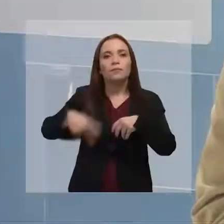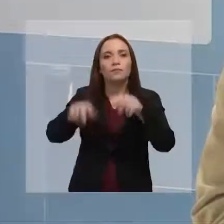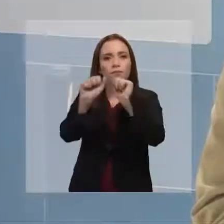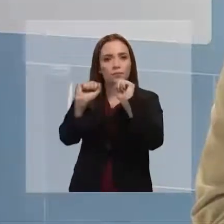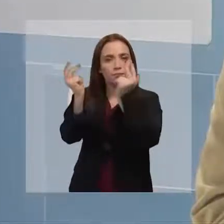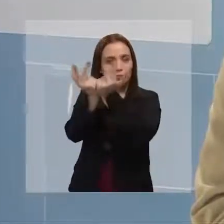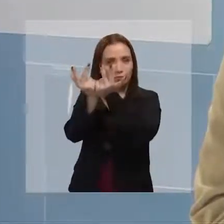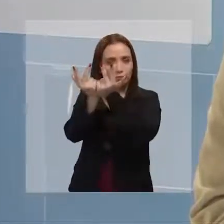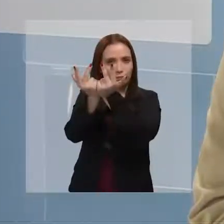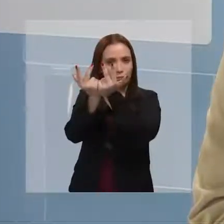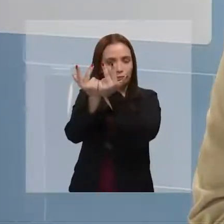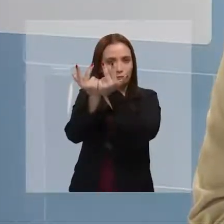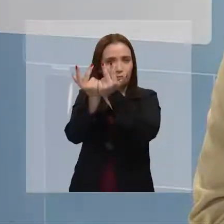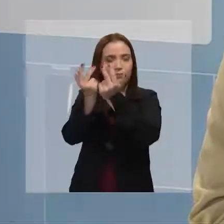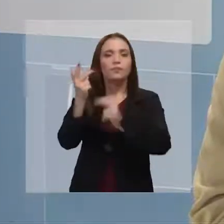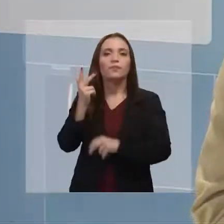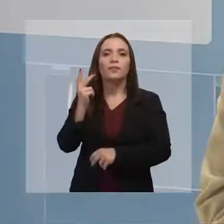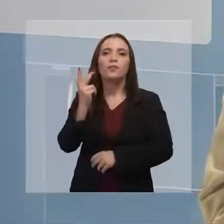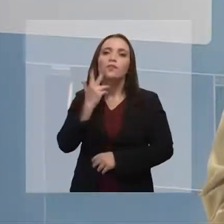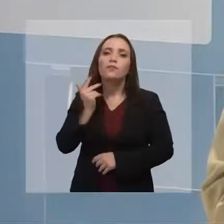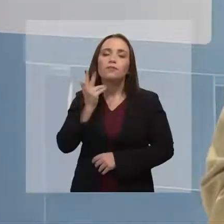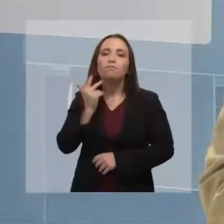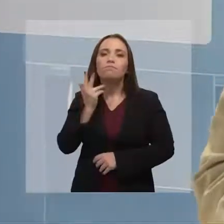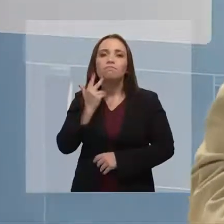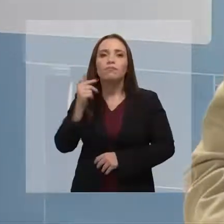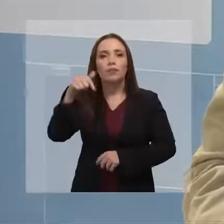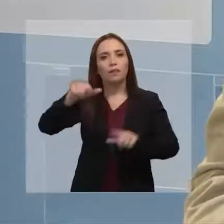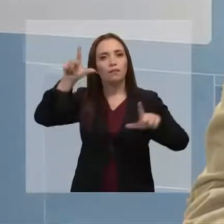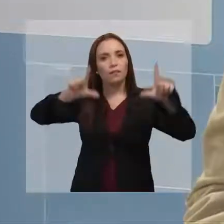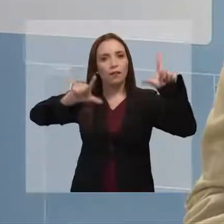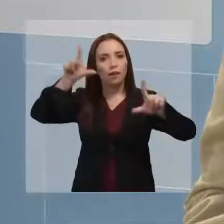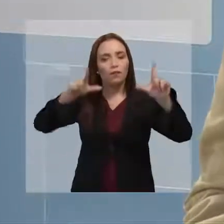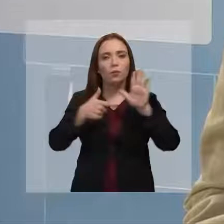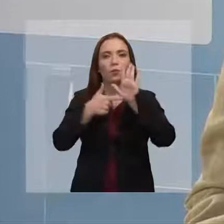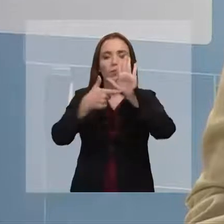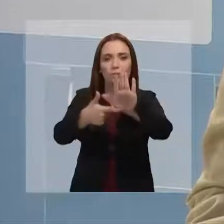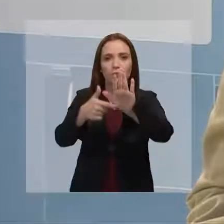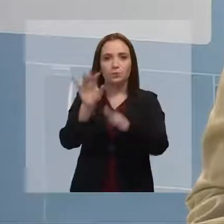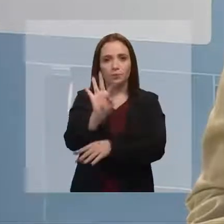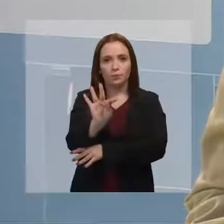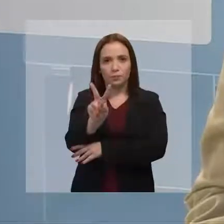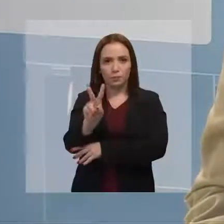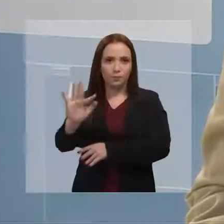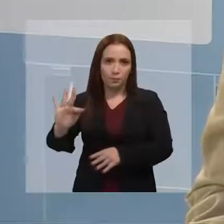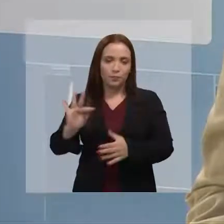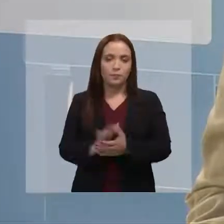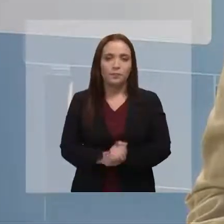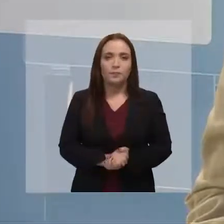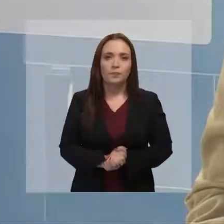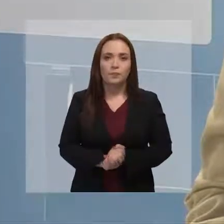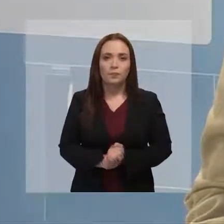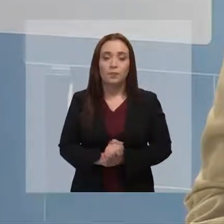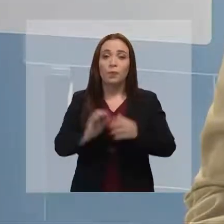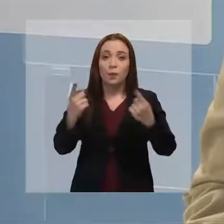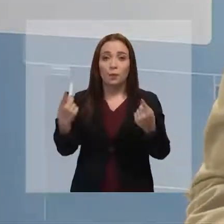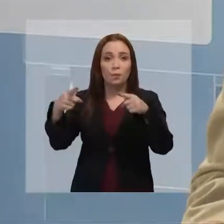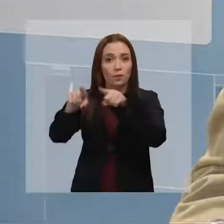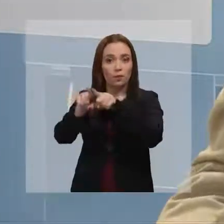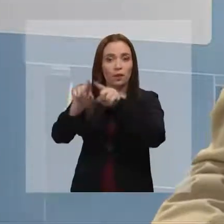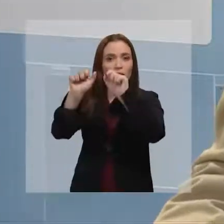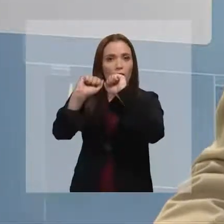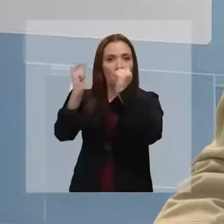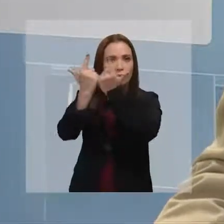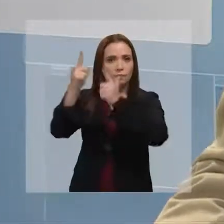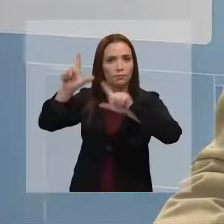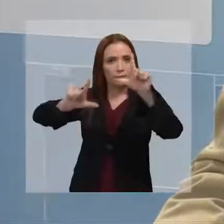legislativo municipal por meio do seu sistema de comunicação, precisamente por meio da TV Fortaleza, em parceria com a